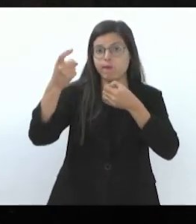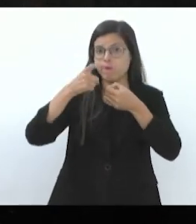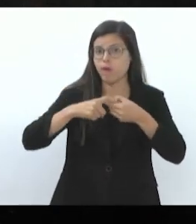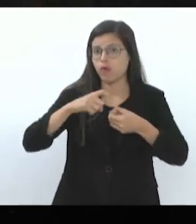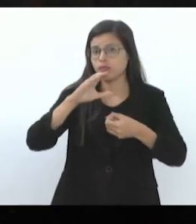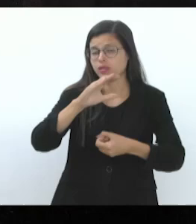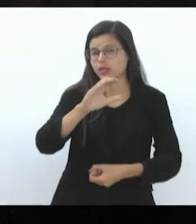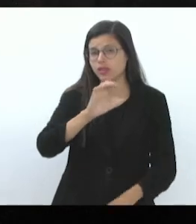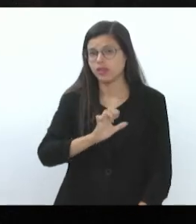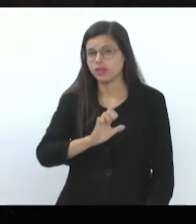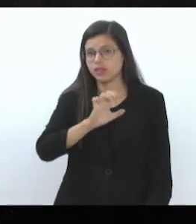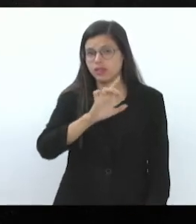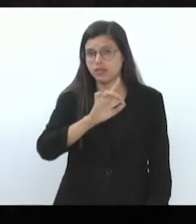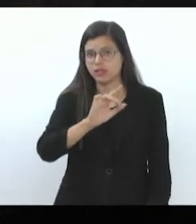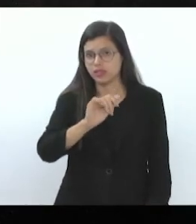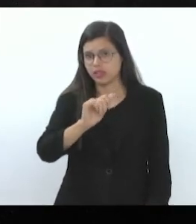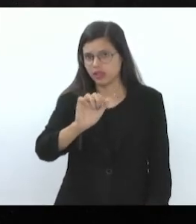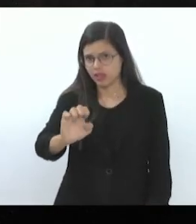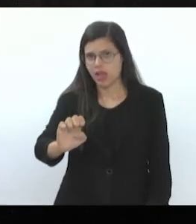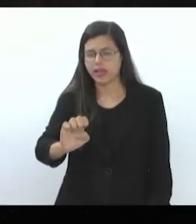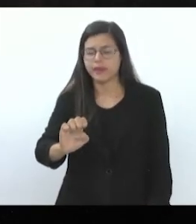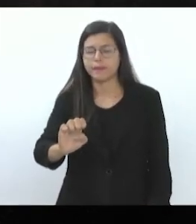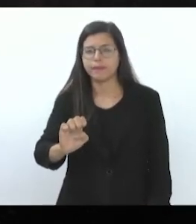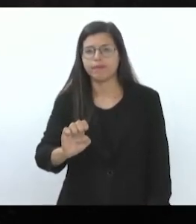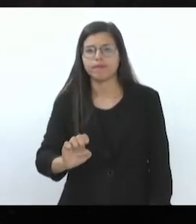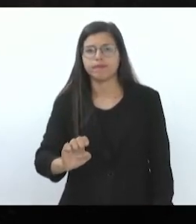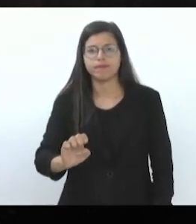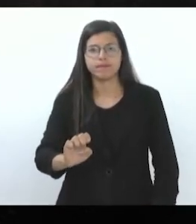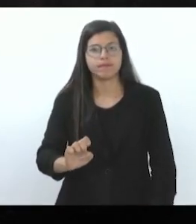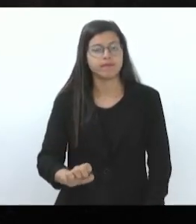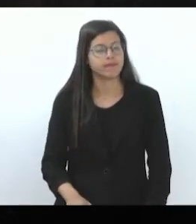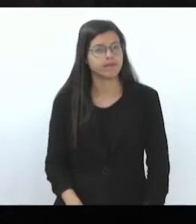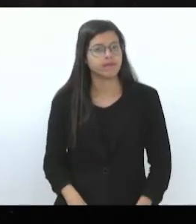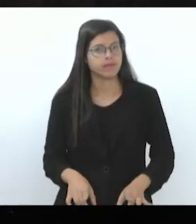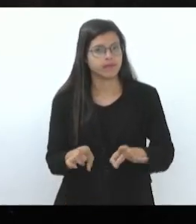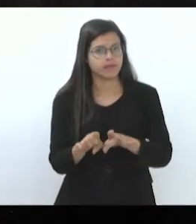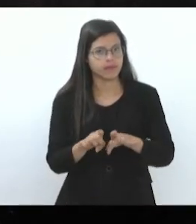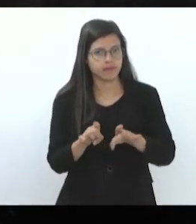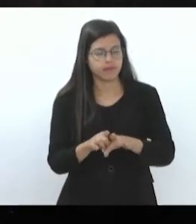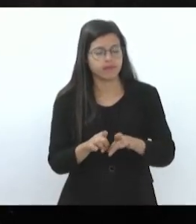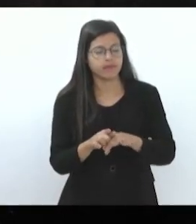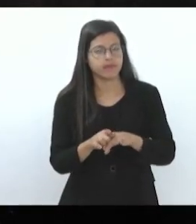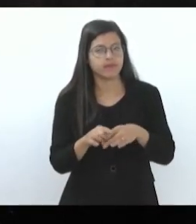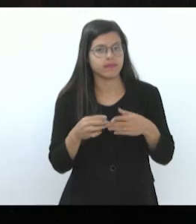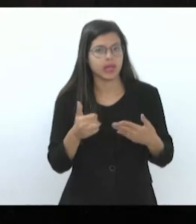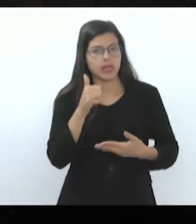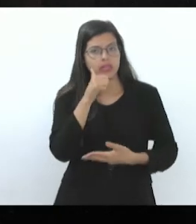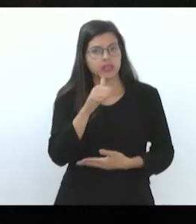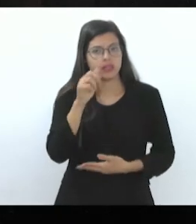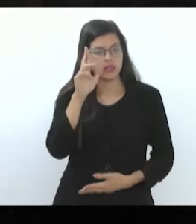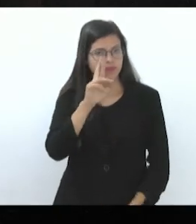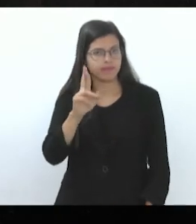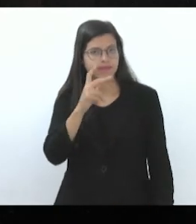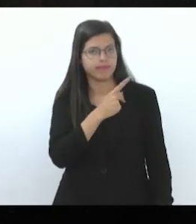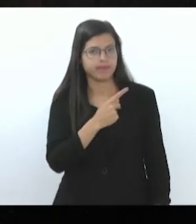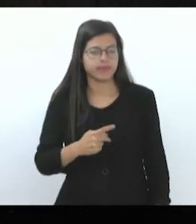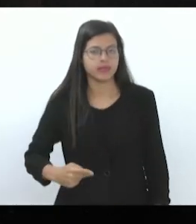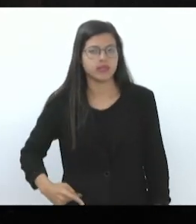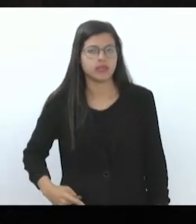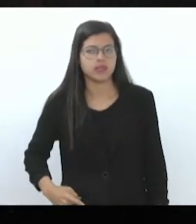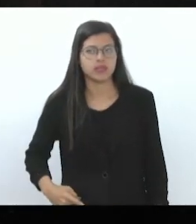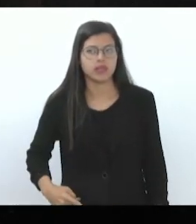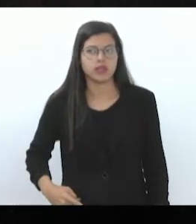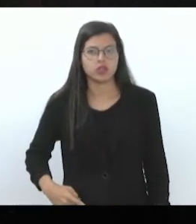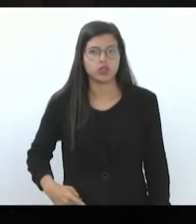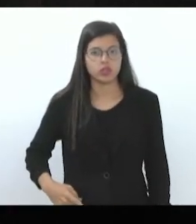SEDAI. Aliás, senhora presidente, no mercado comum